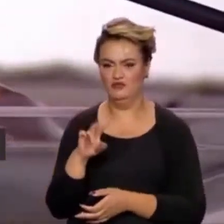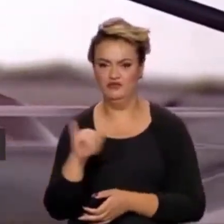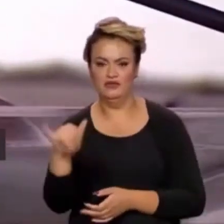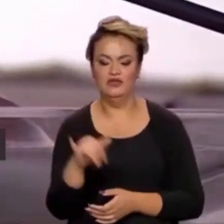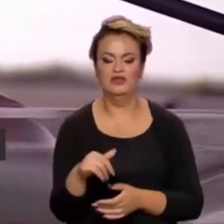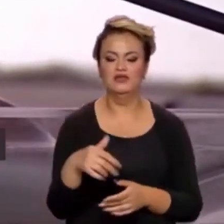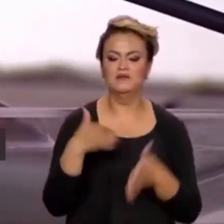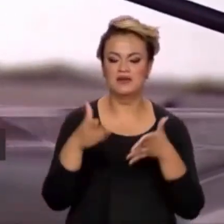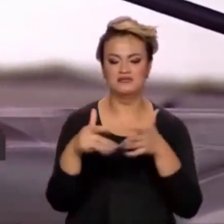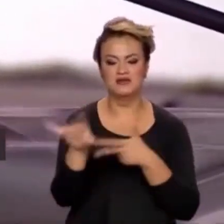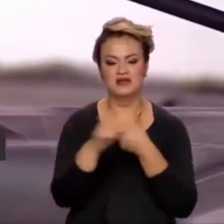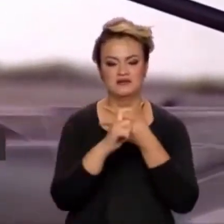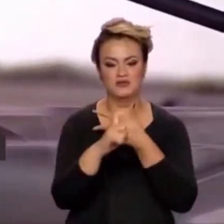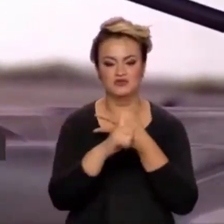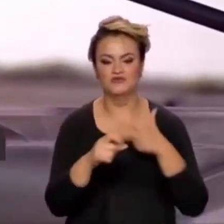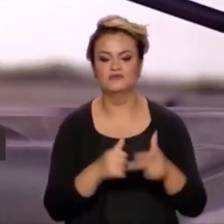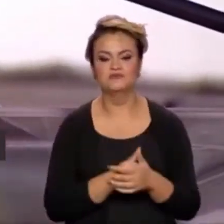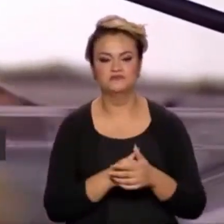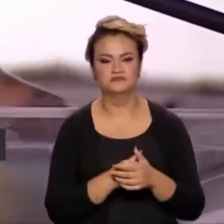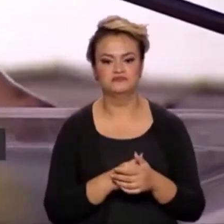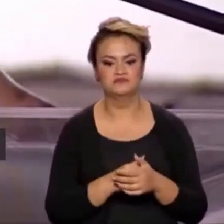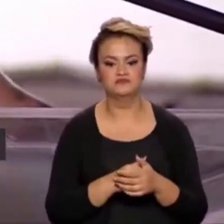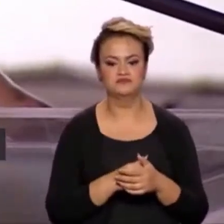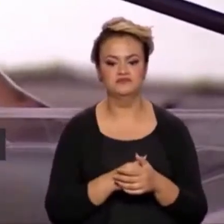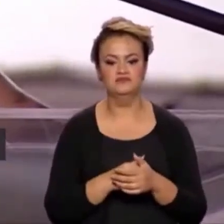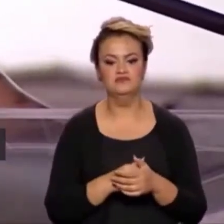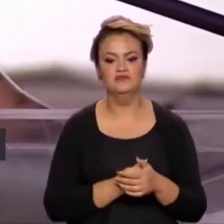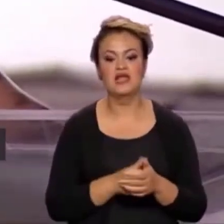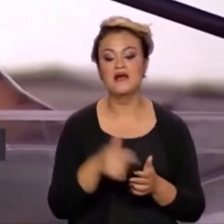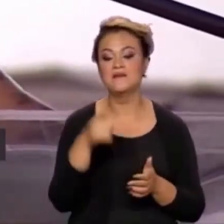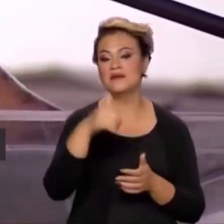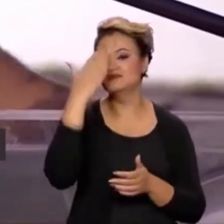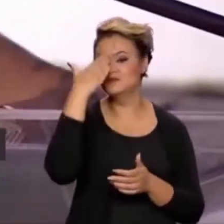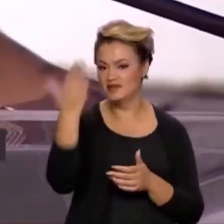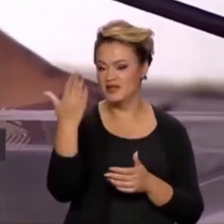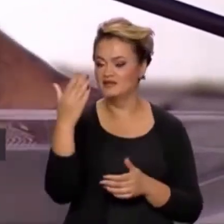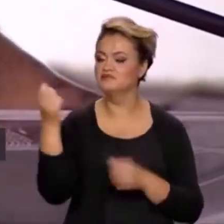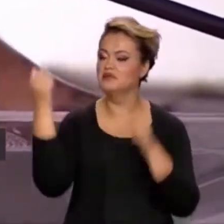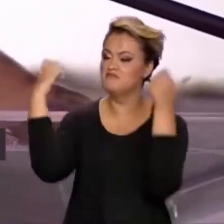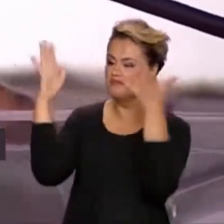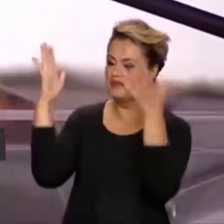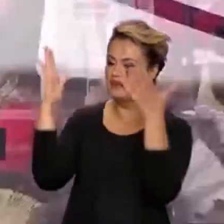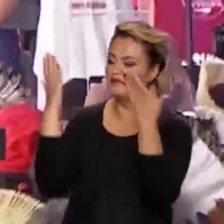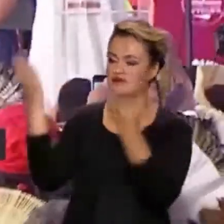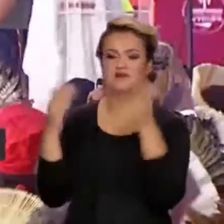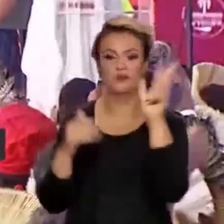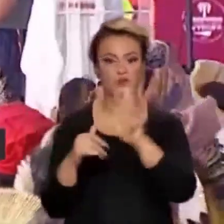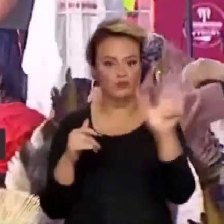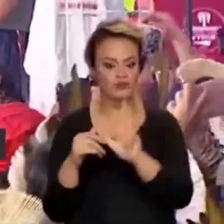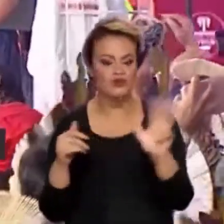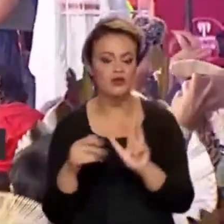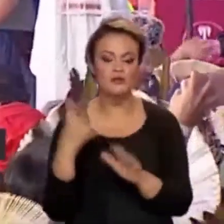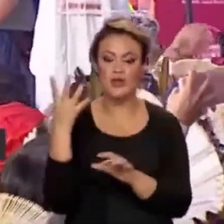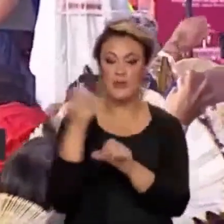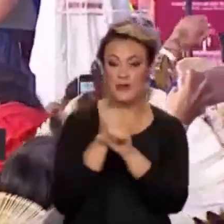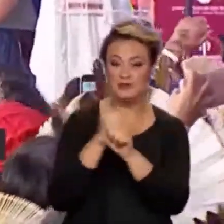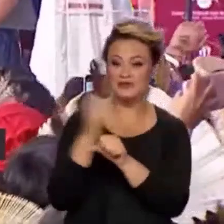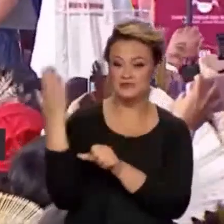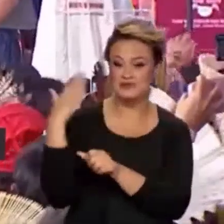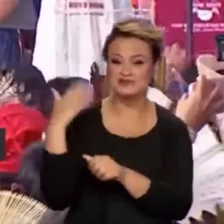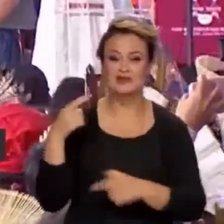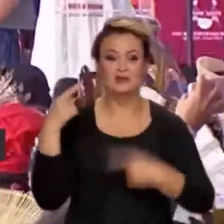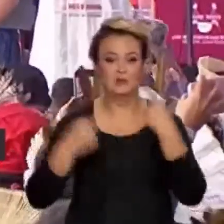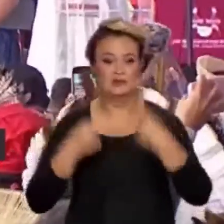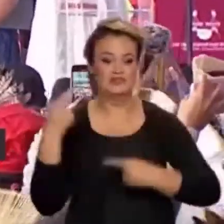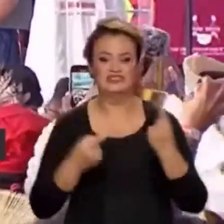esse executivo. Agora, eu quero muito agradecer e parabenizar o presidente Lula. Após 4 anos de uma política